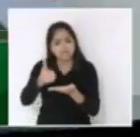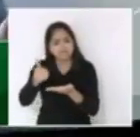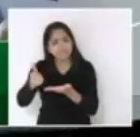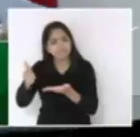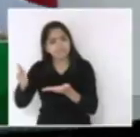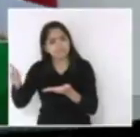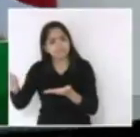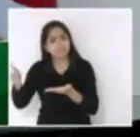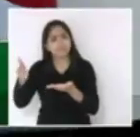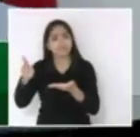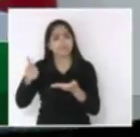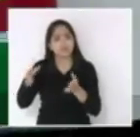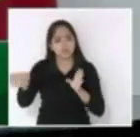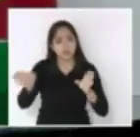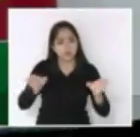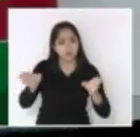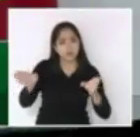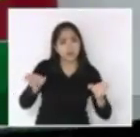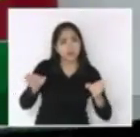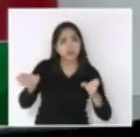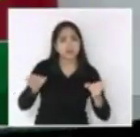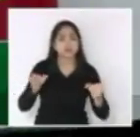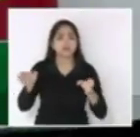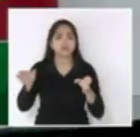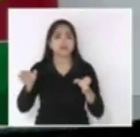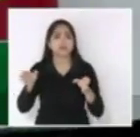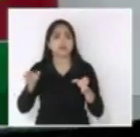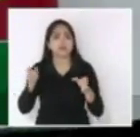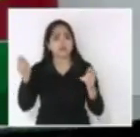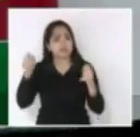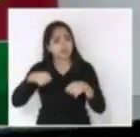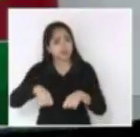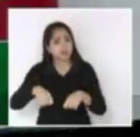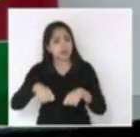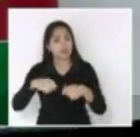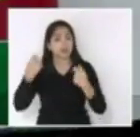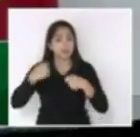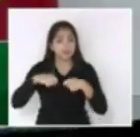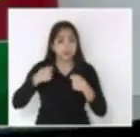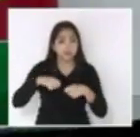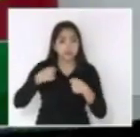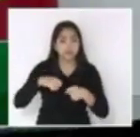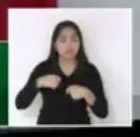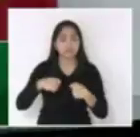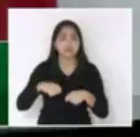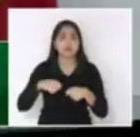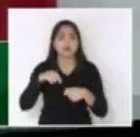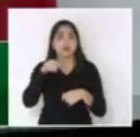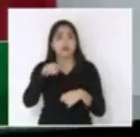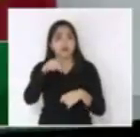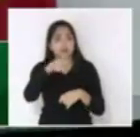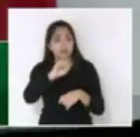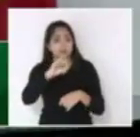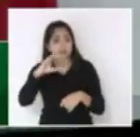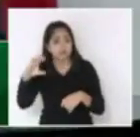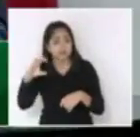tomam essa atitude. É pertinente, é legal, é necessário. E